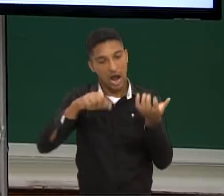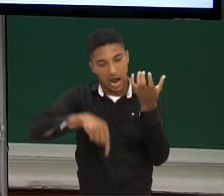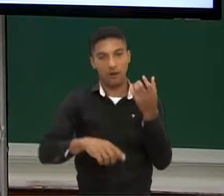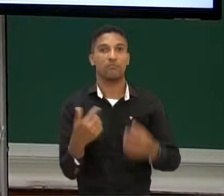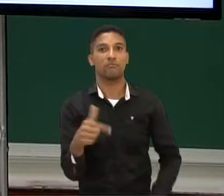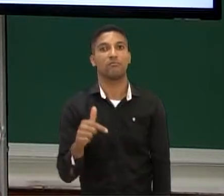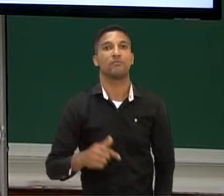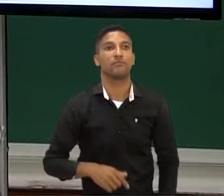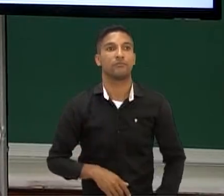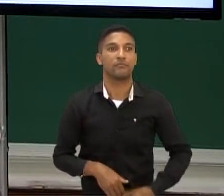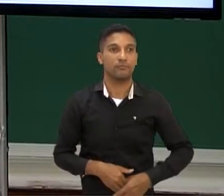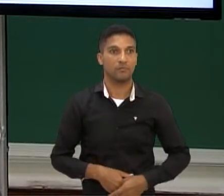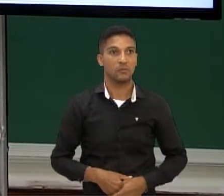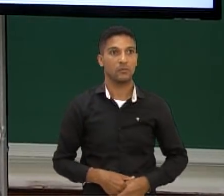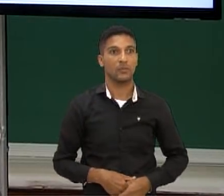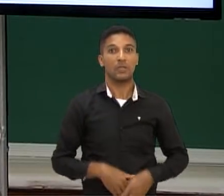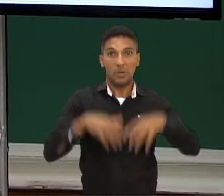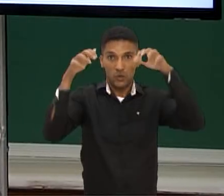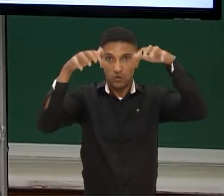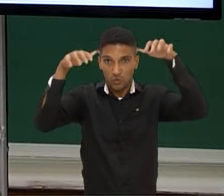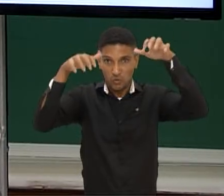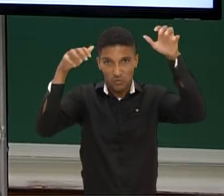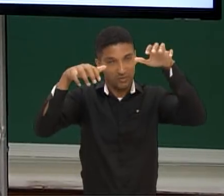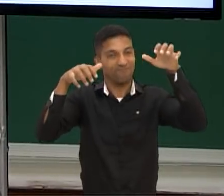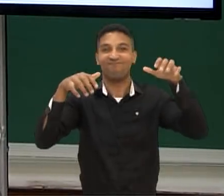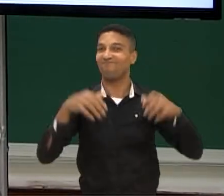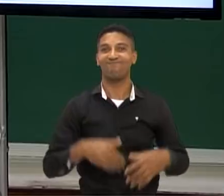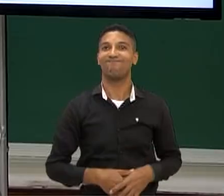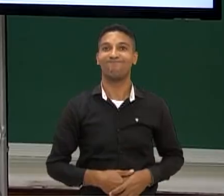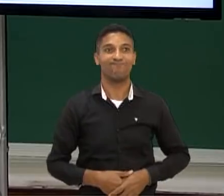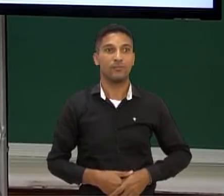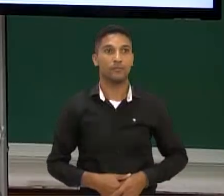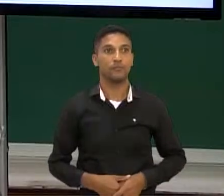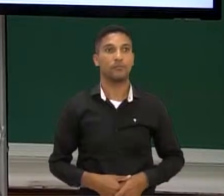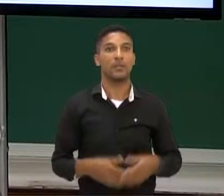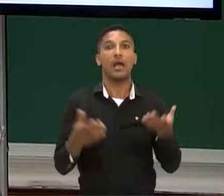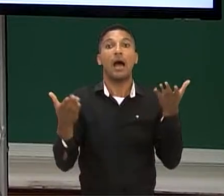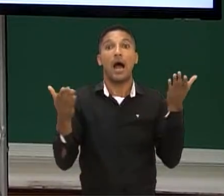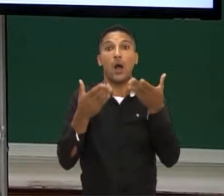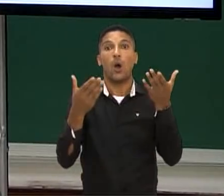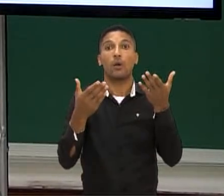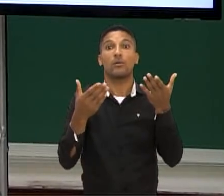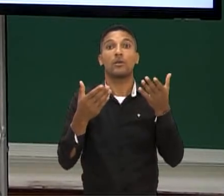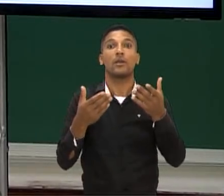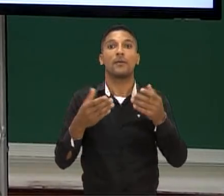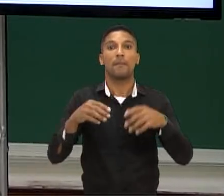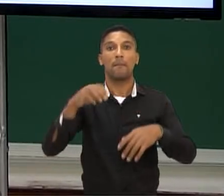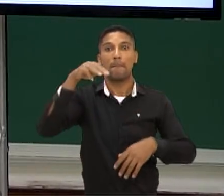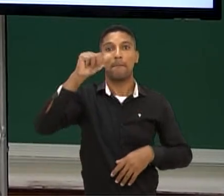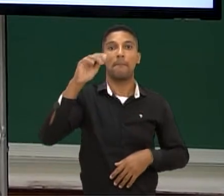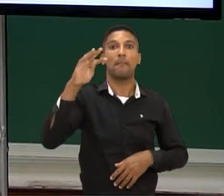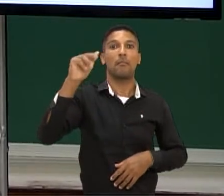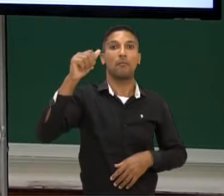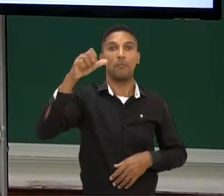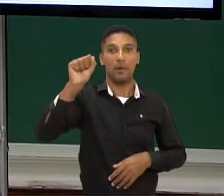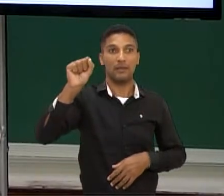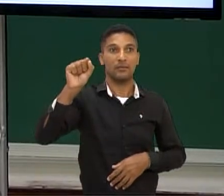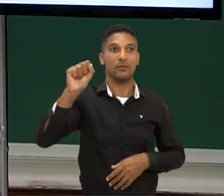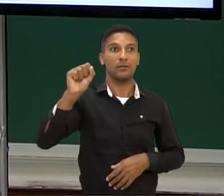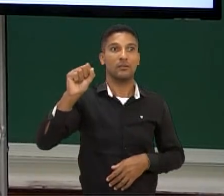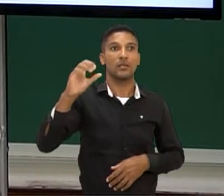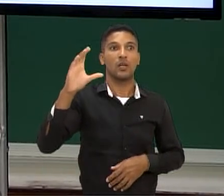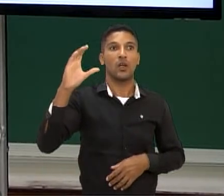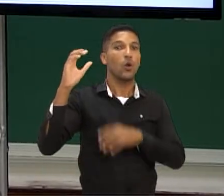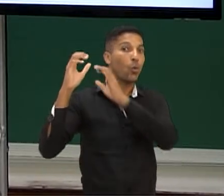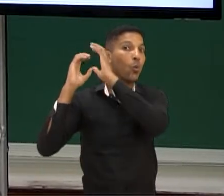Mata dos Cocais. Só de você observar essa imagem, cocais você lembra do quê? Coco. Coco você lembra